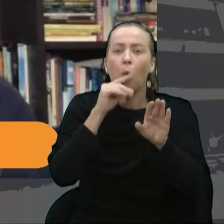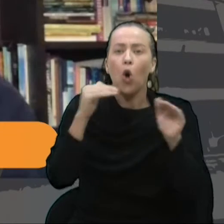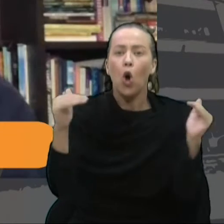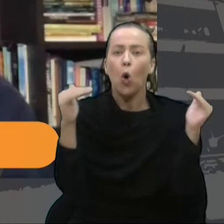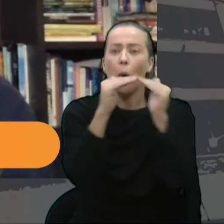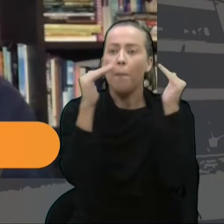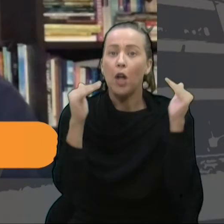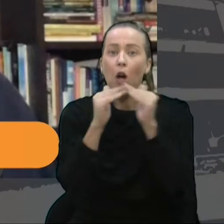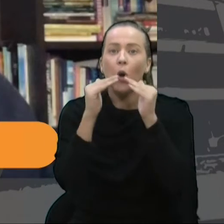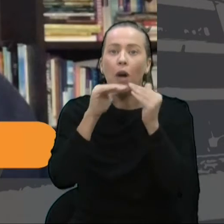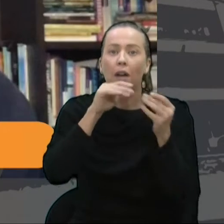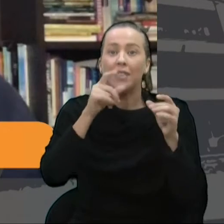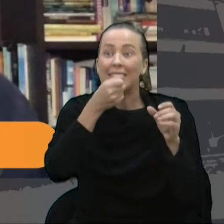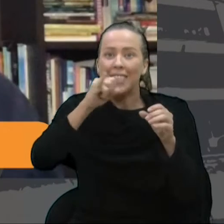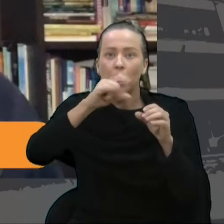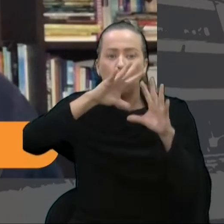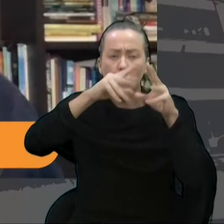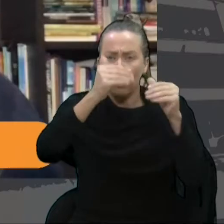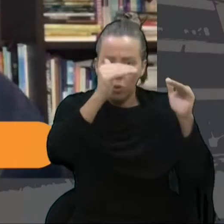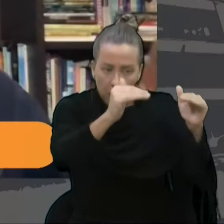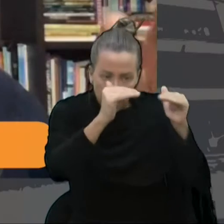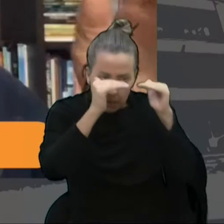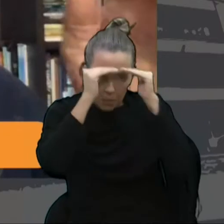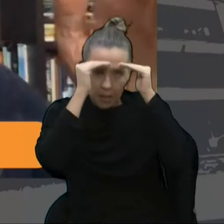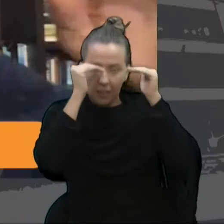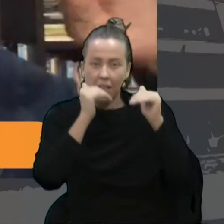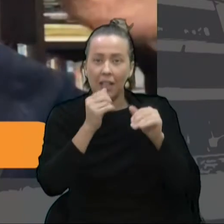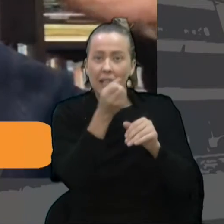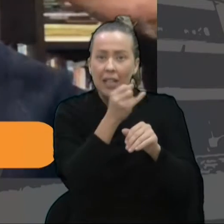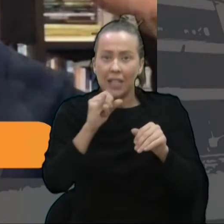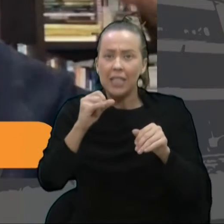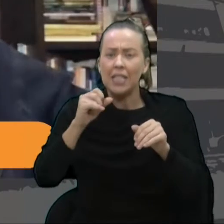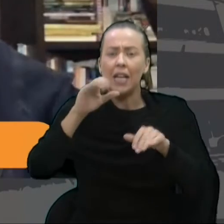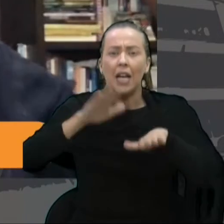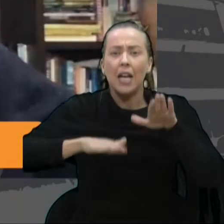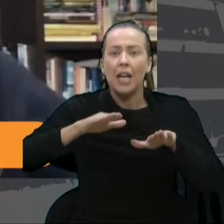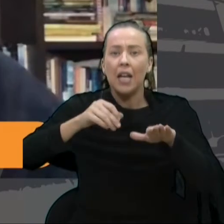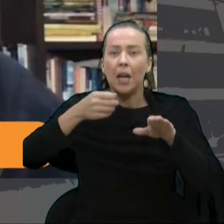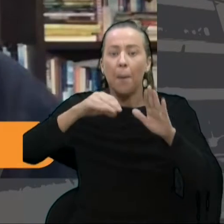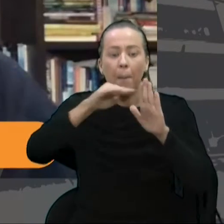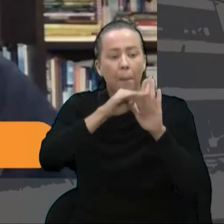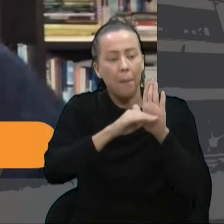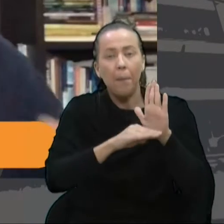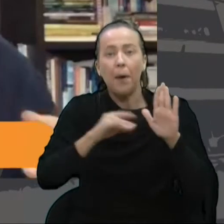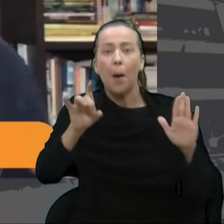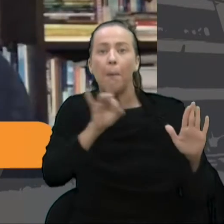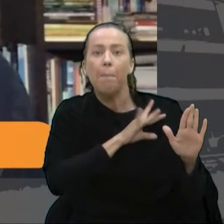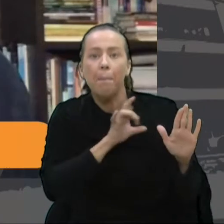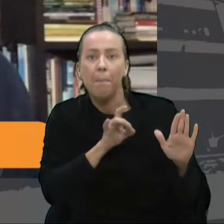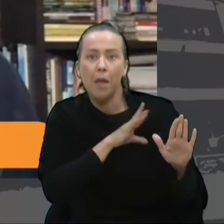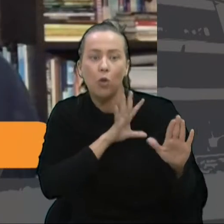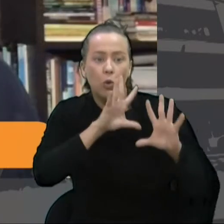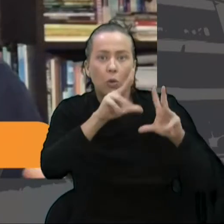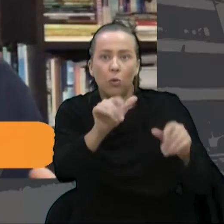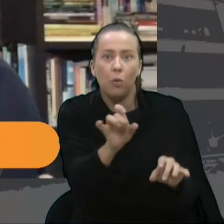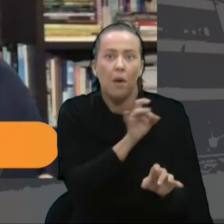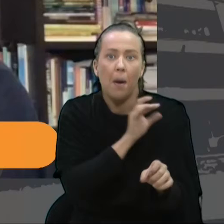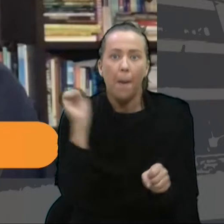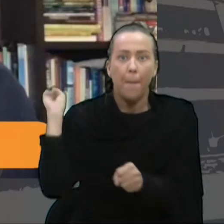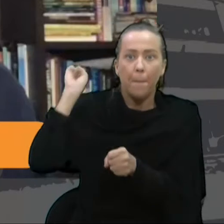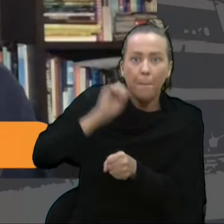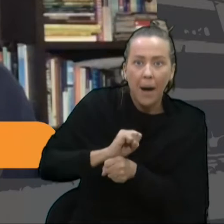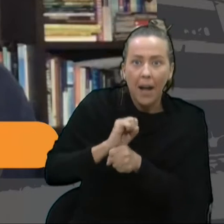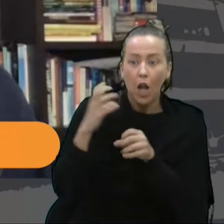pessoas obedecem, se elas se podem impor qualquer medida pelo medo. O medo paralisa, o